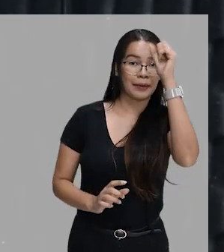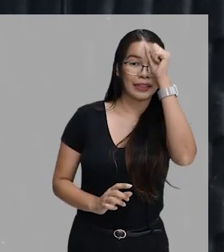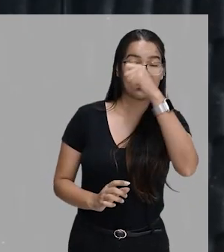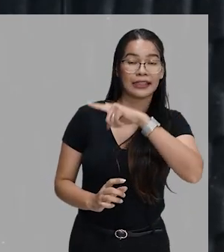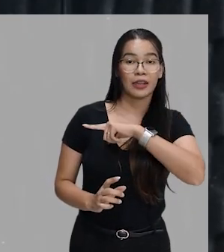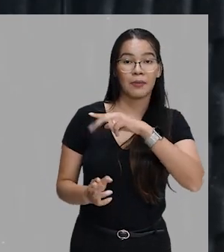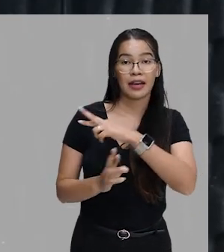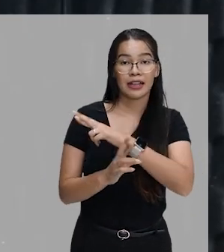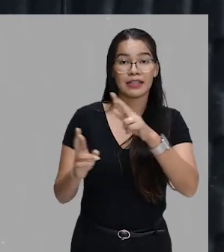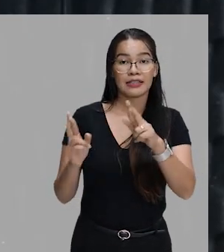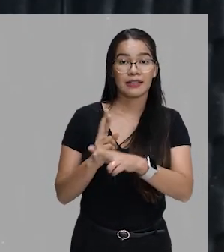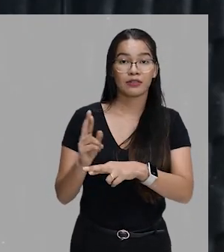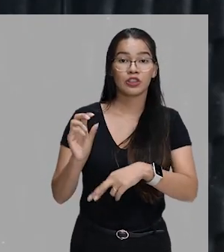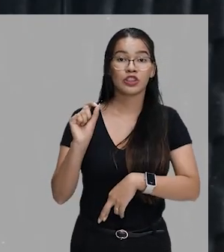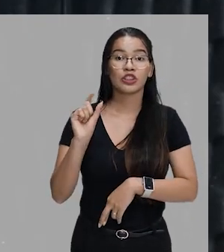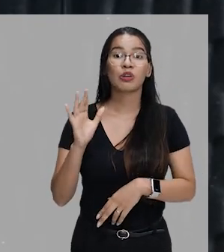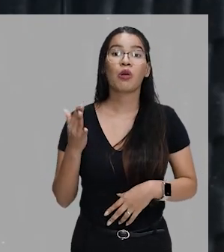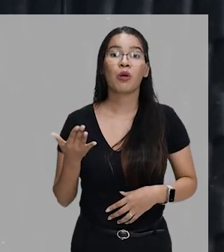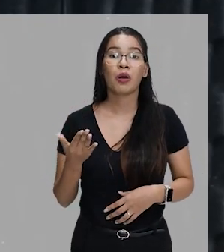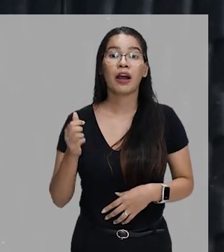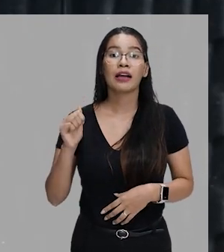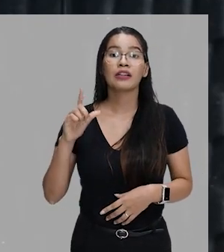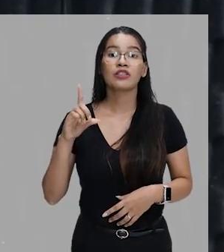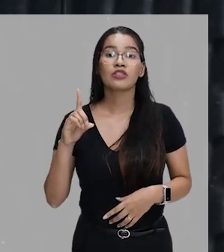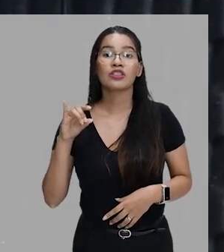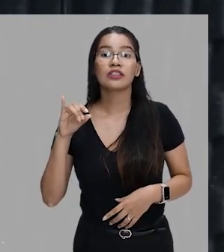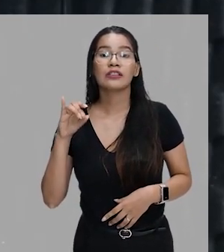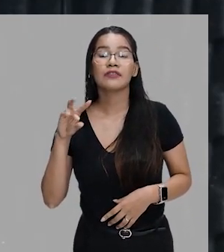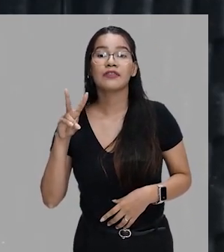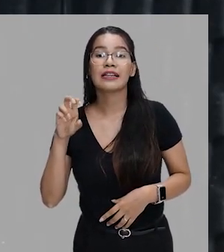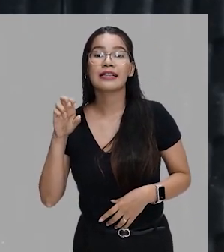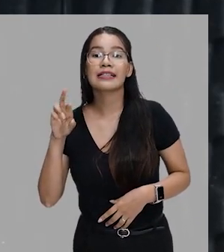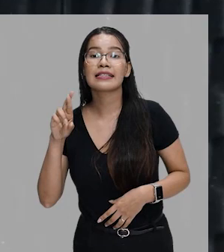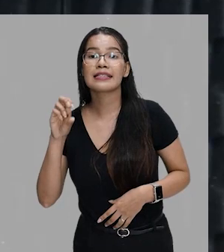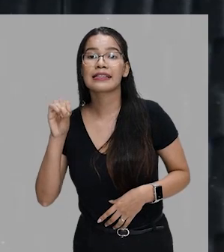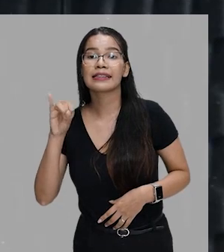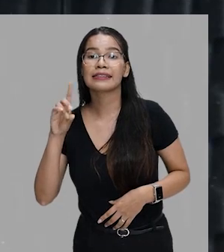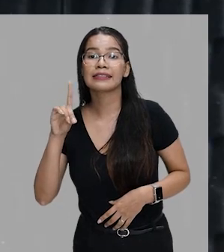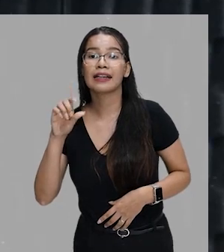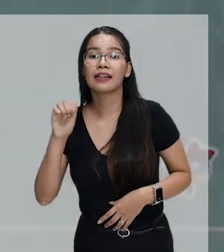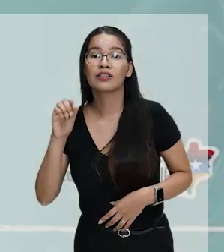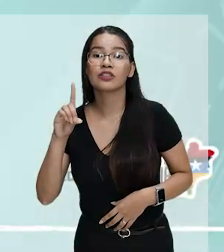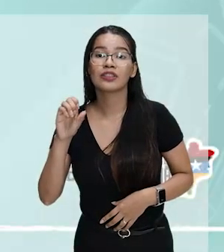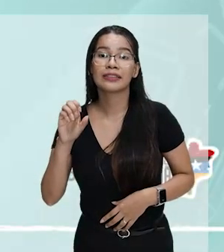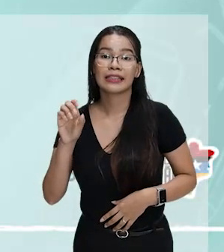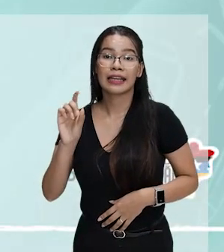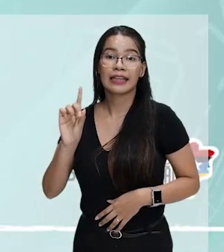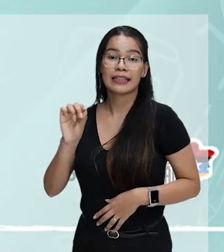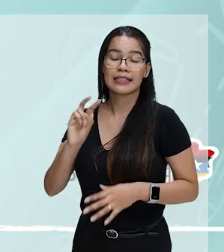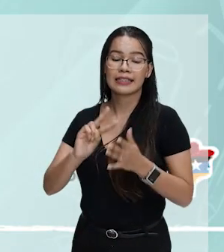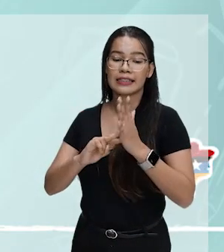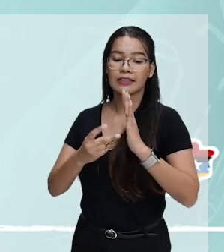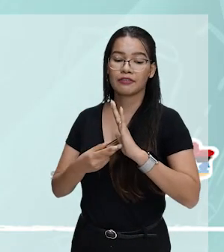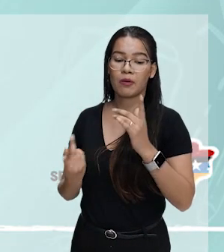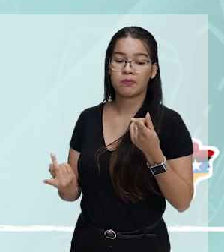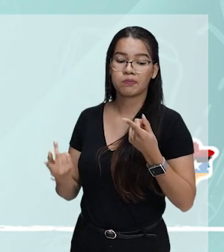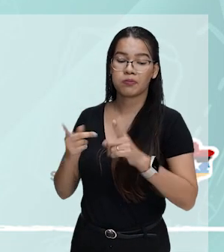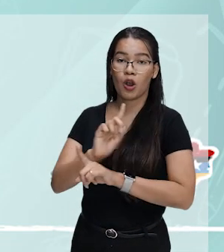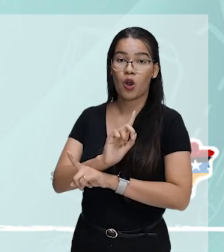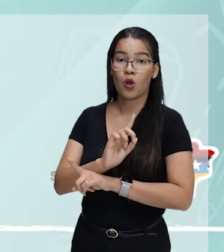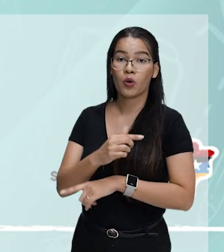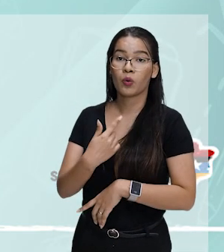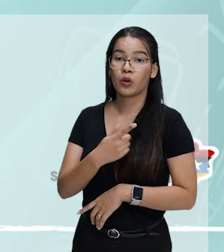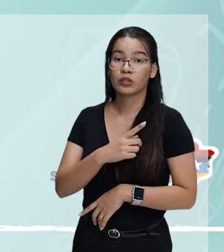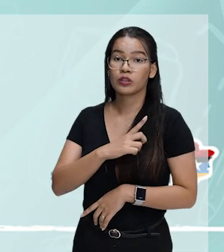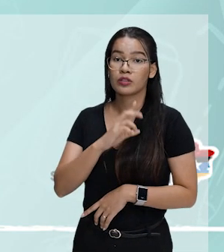de adversidade. Eu tenho oração coordenada sindética adversativa. Gente, quando a gente olha o mais, a gente já vai correndo